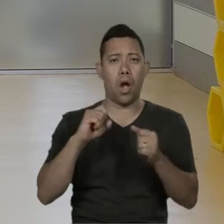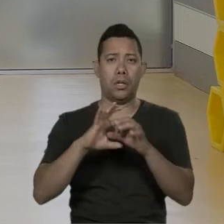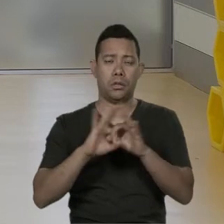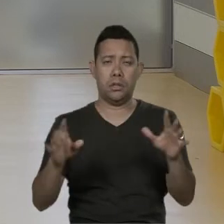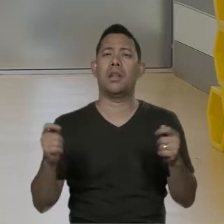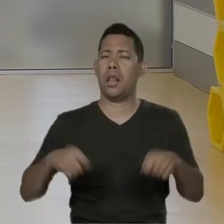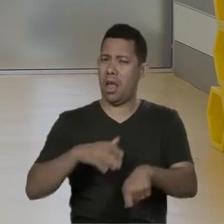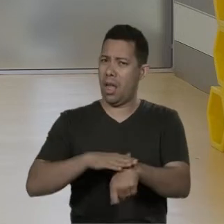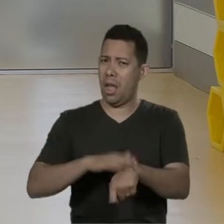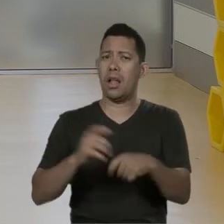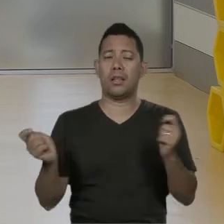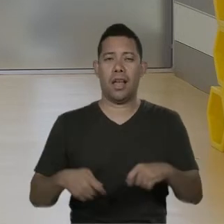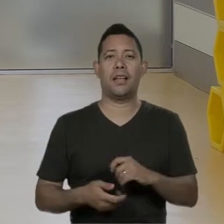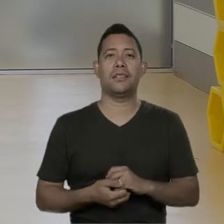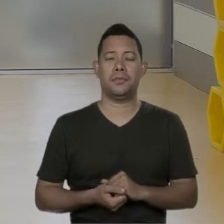Dá tempo.